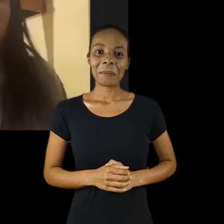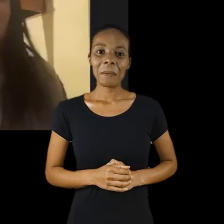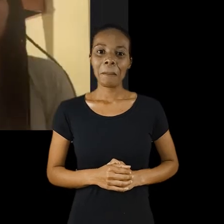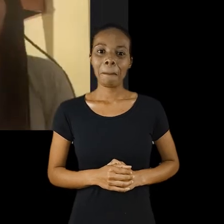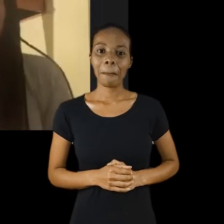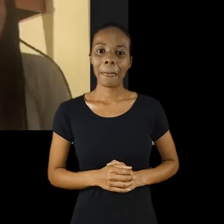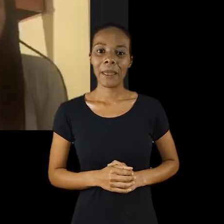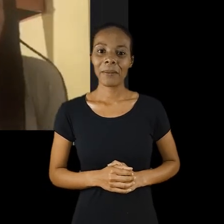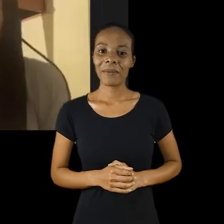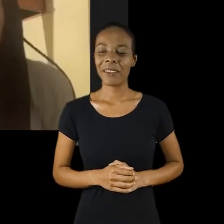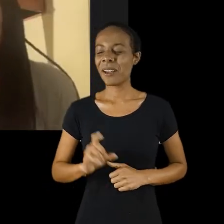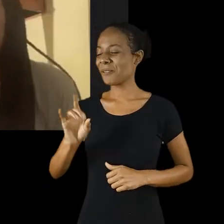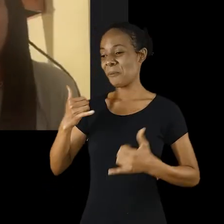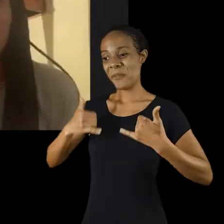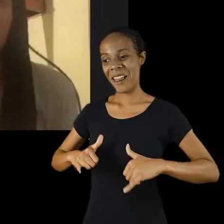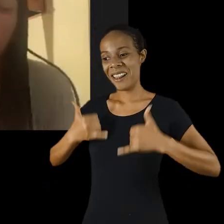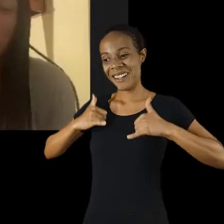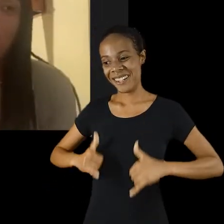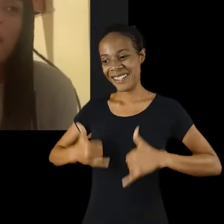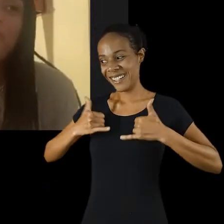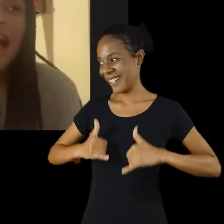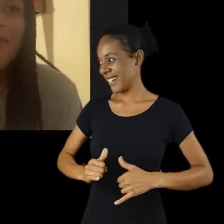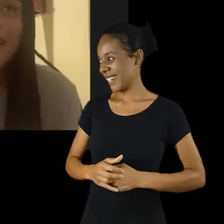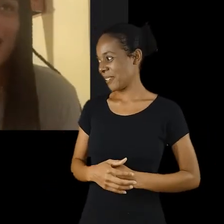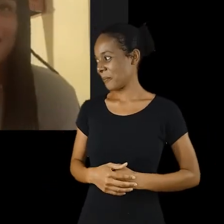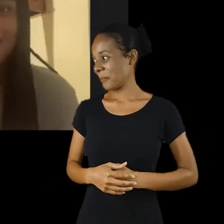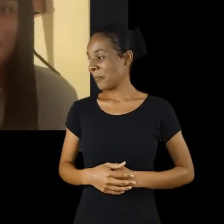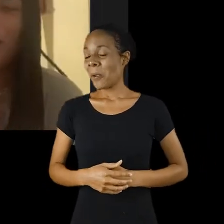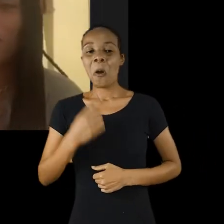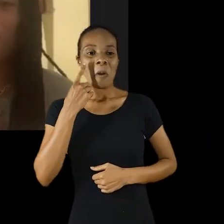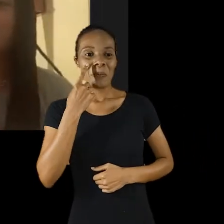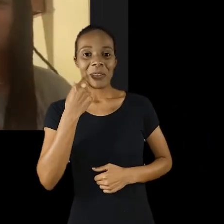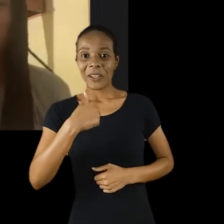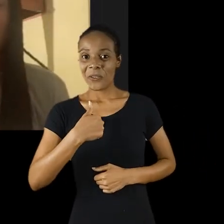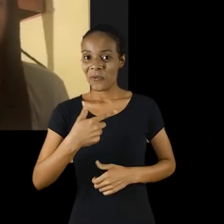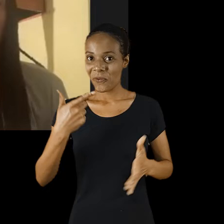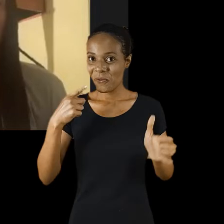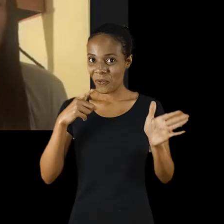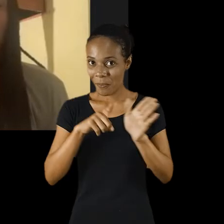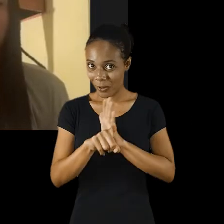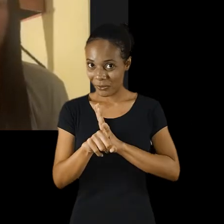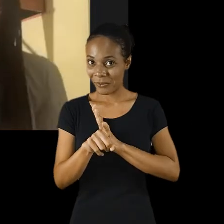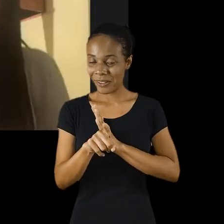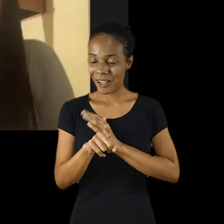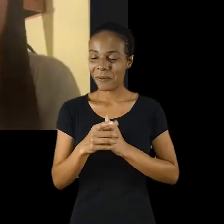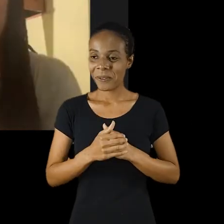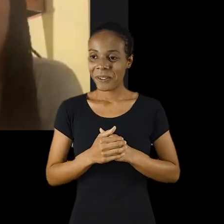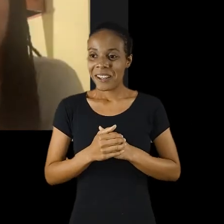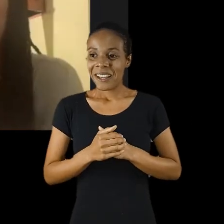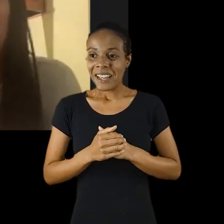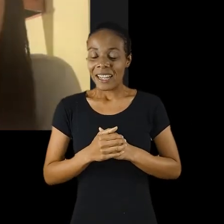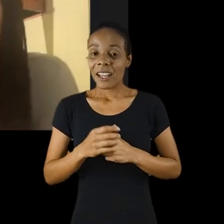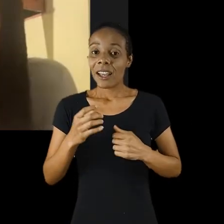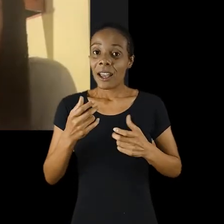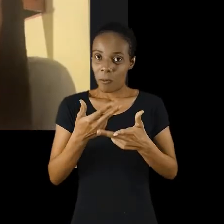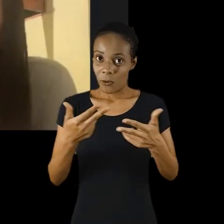É para improvisar. Eu vou perguntar, na verdade, assim, é uma coisa que eu tenho muito medo, sabe? Eu tenho